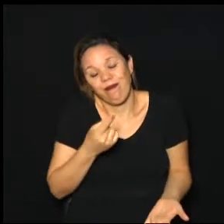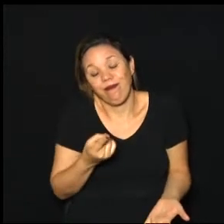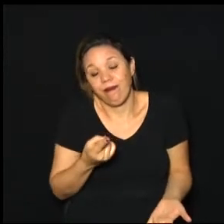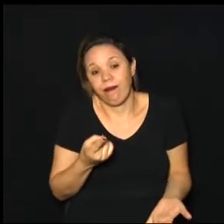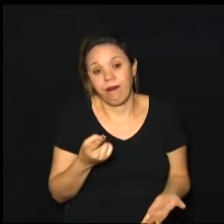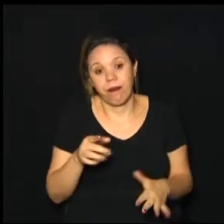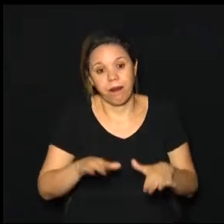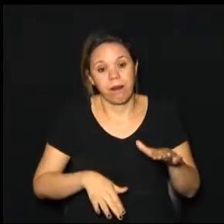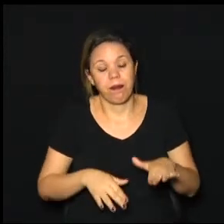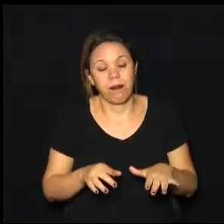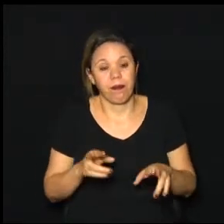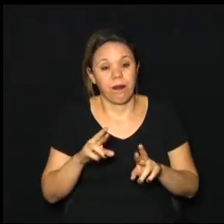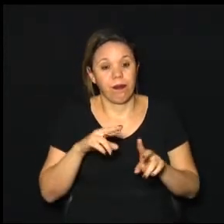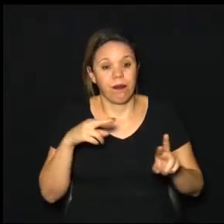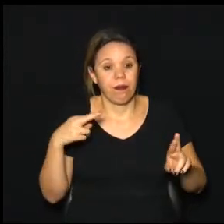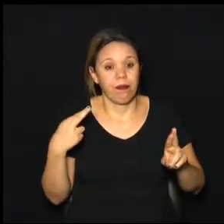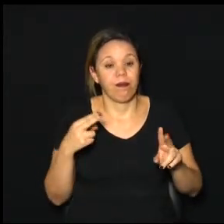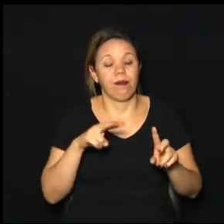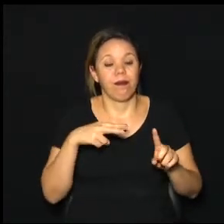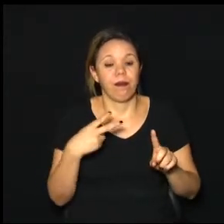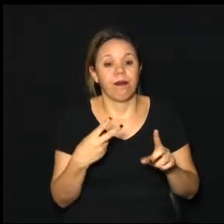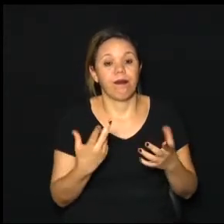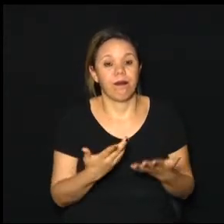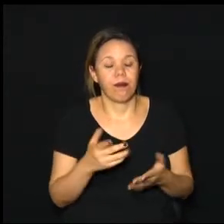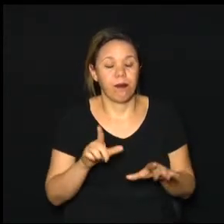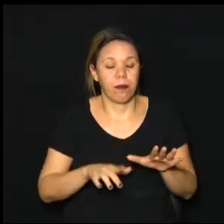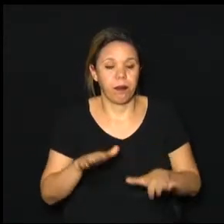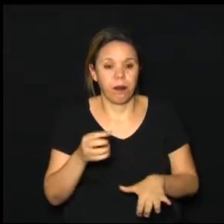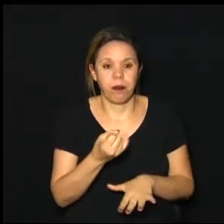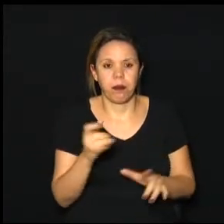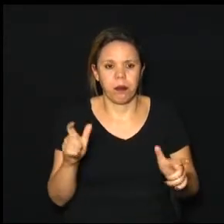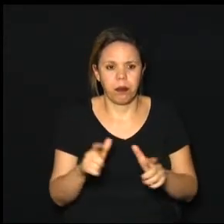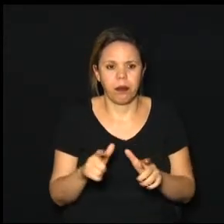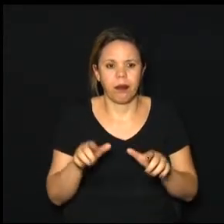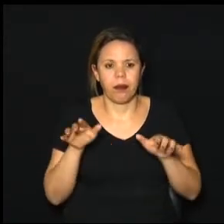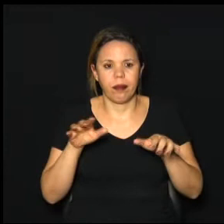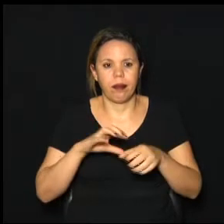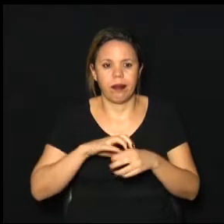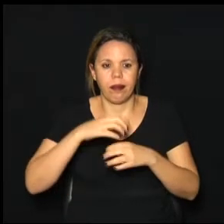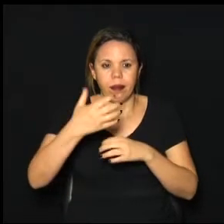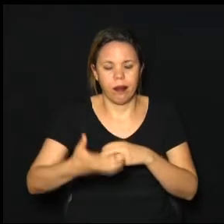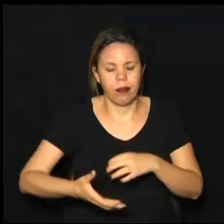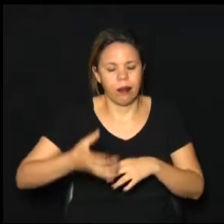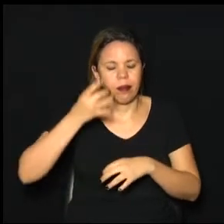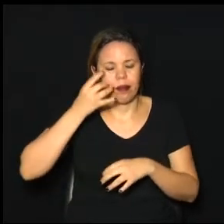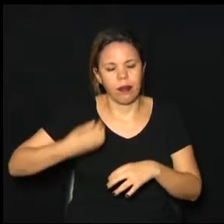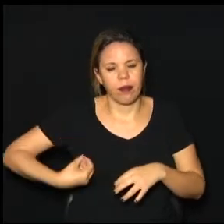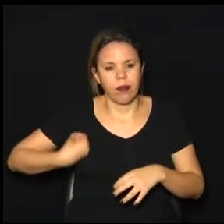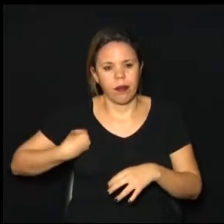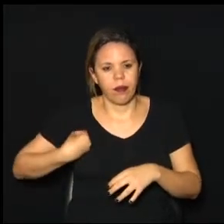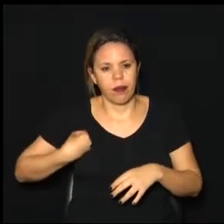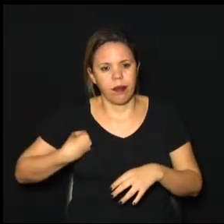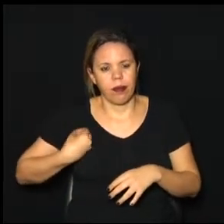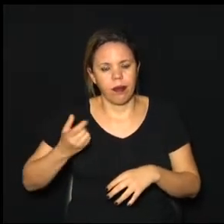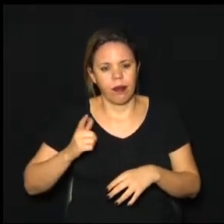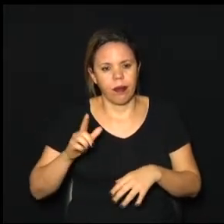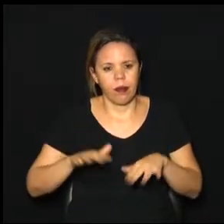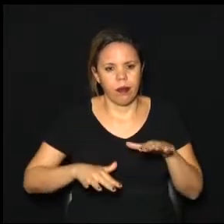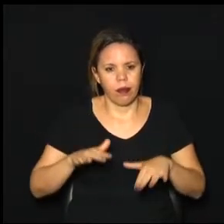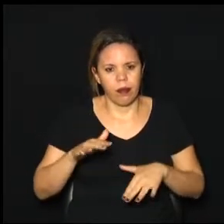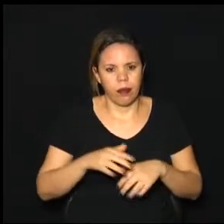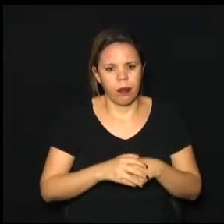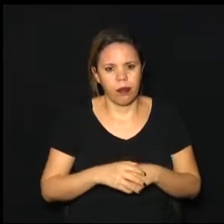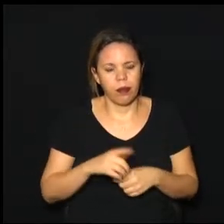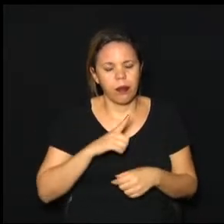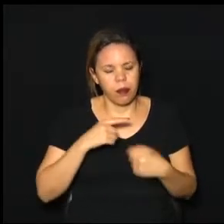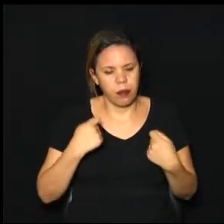há uma expectativa de uma menor quantidade de atos, né, presenciais, então evidentemente que talvez